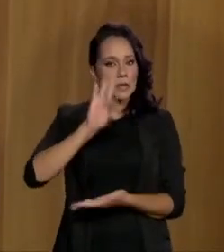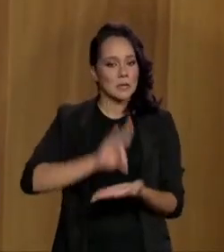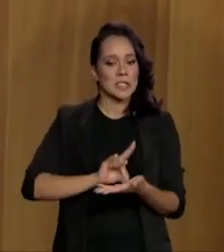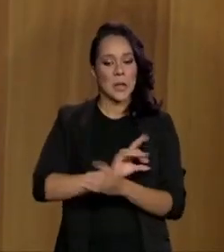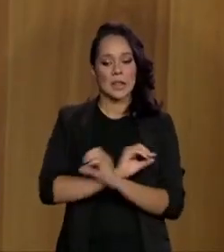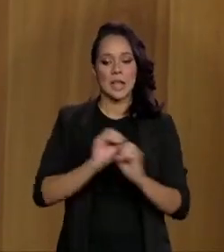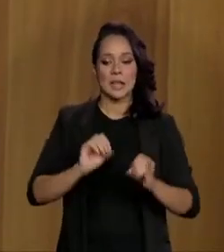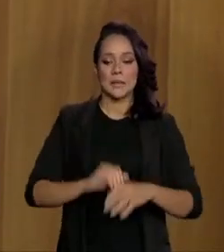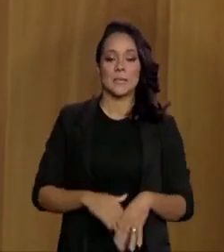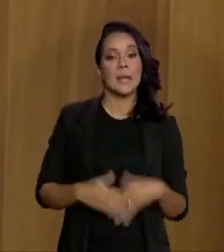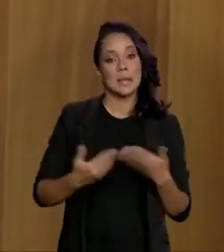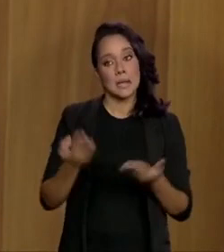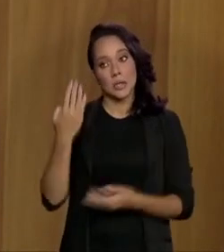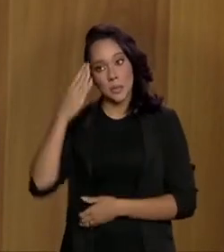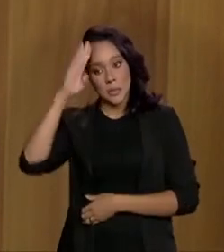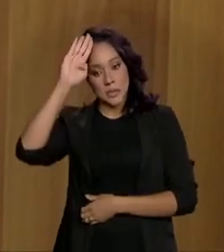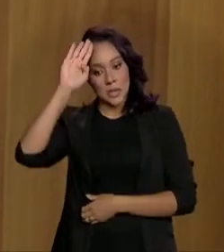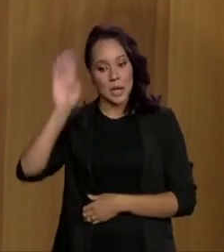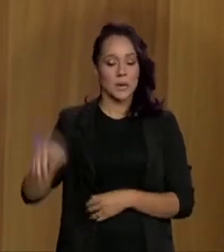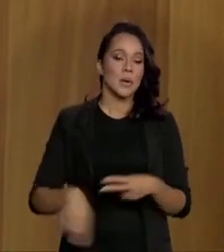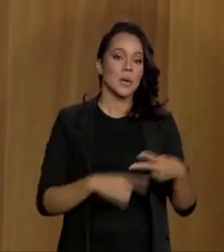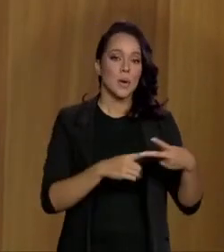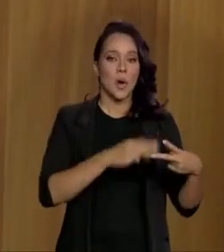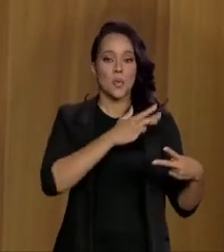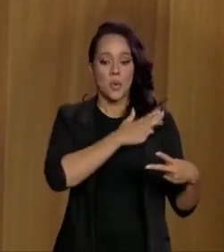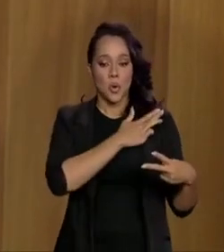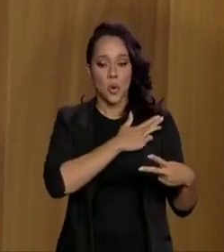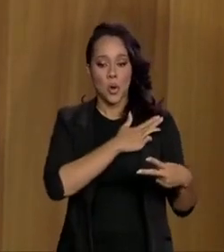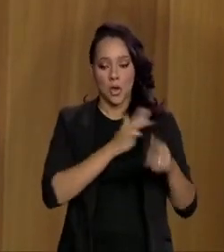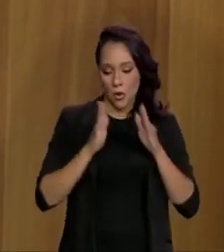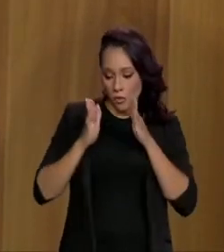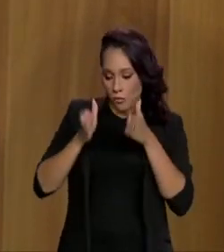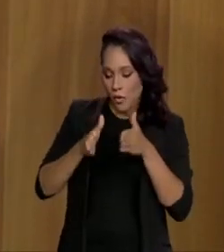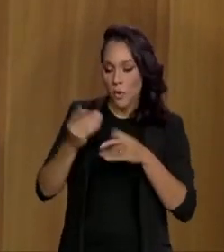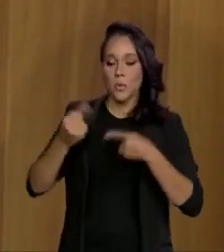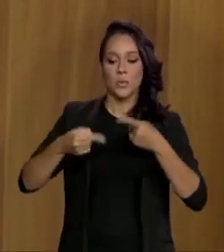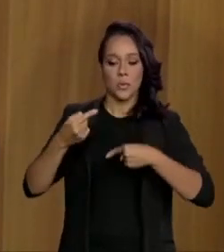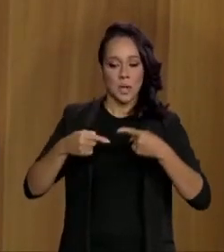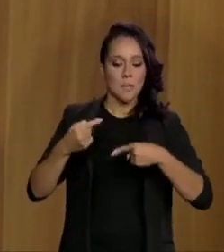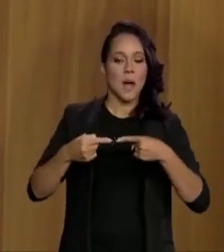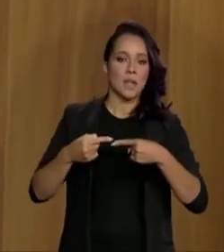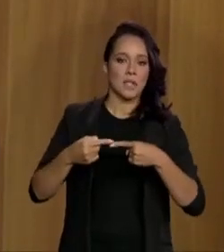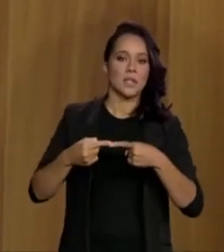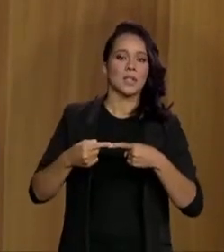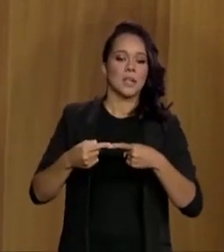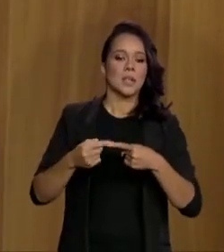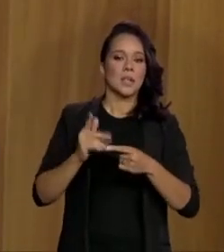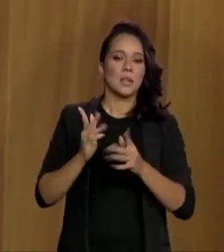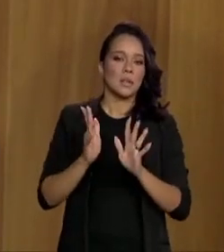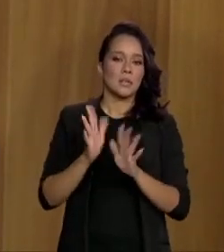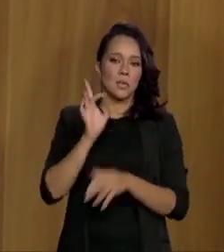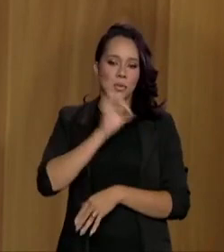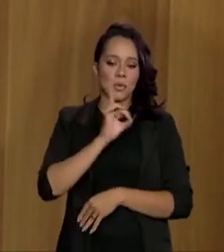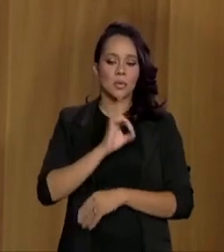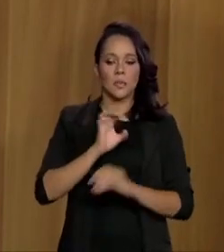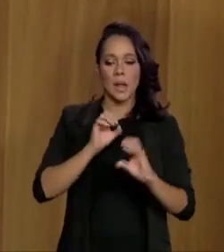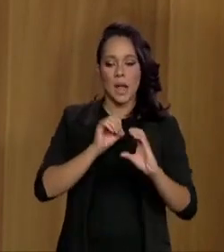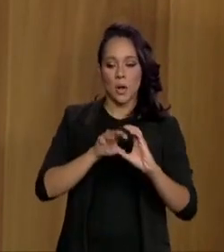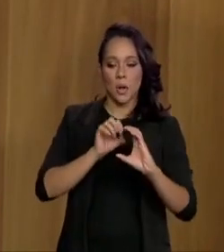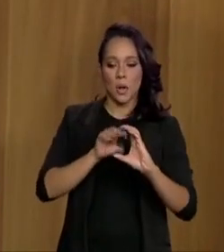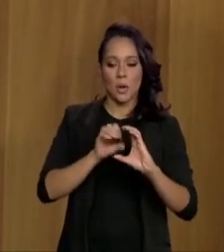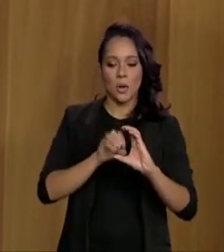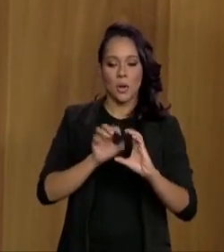oficiais. Tanto Jair Bolsonaro quanto Lula devem se concentrar no debate que será transmitido no fim do dia pela TV